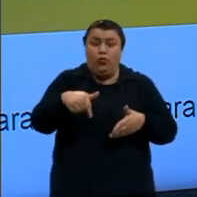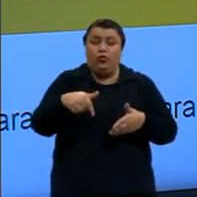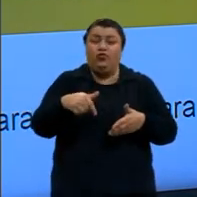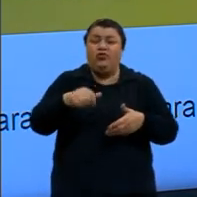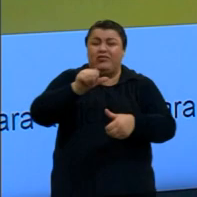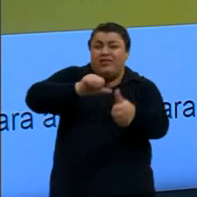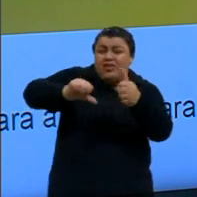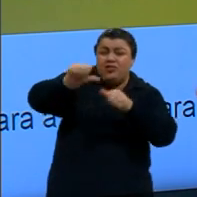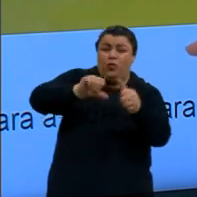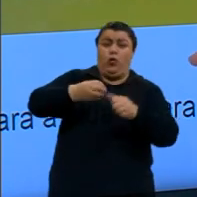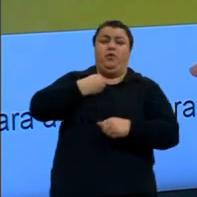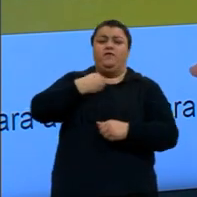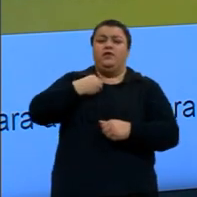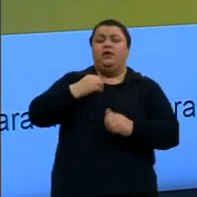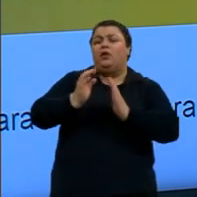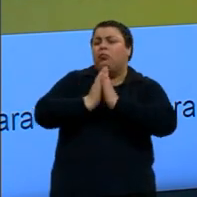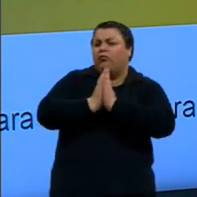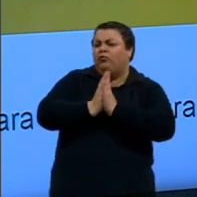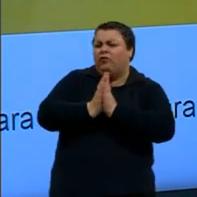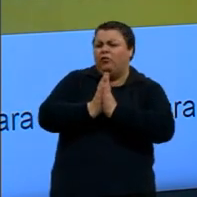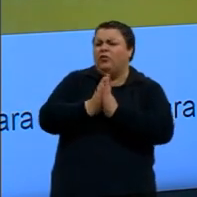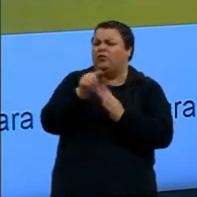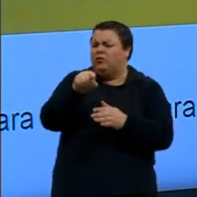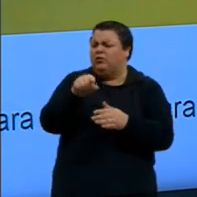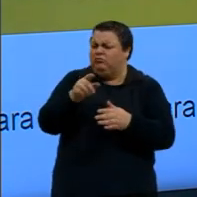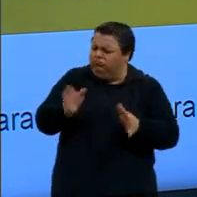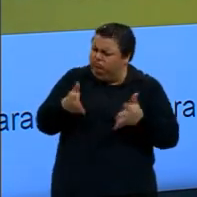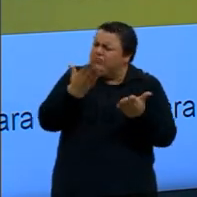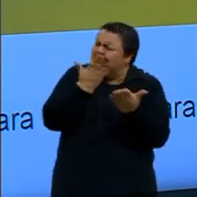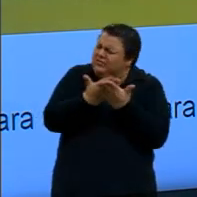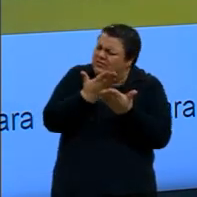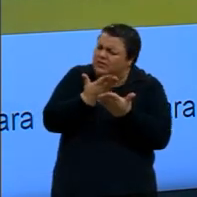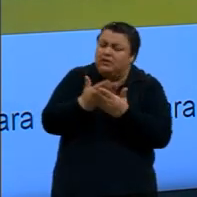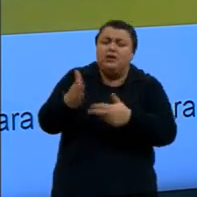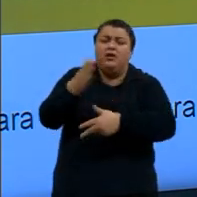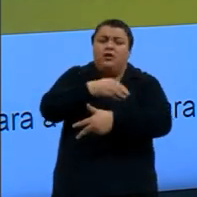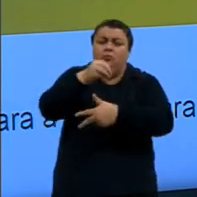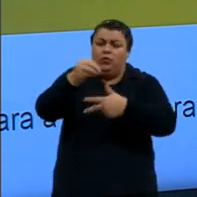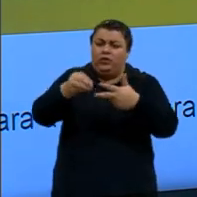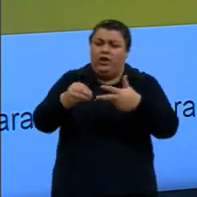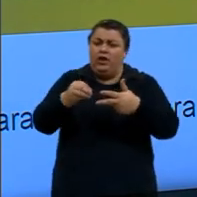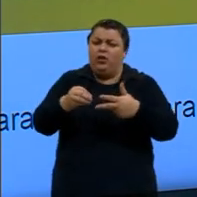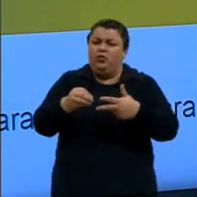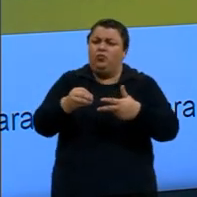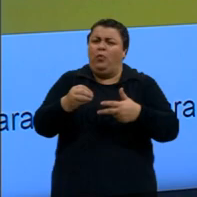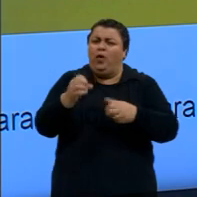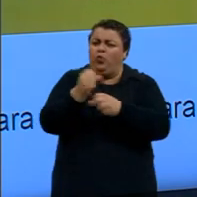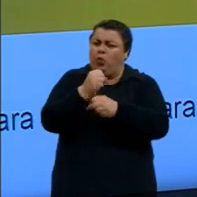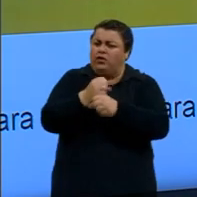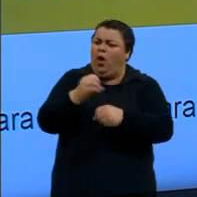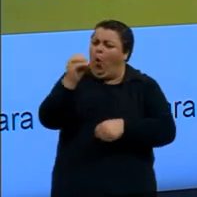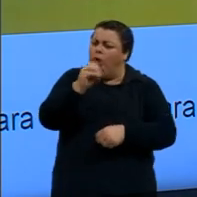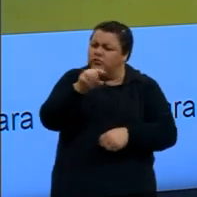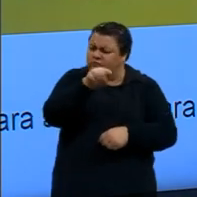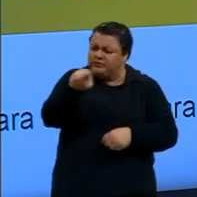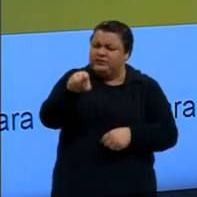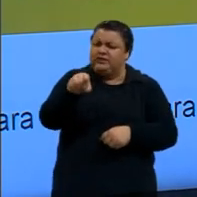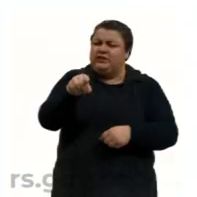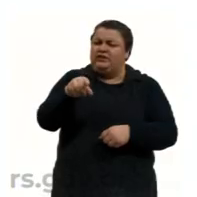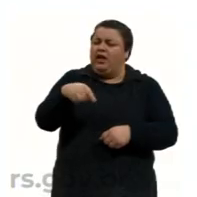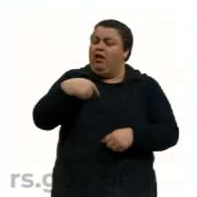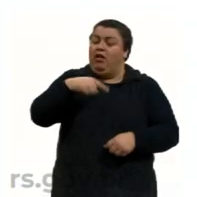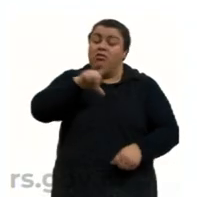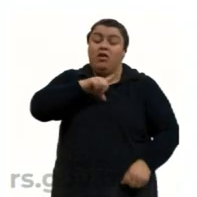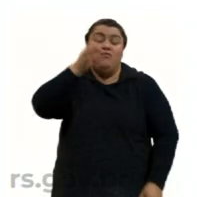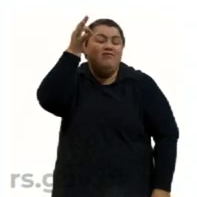muda vida assim então por favor Se dedique a o pré-enem tire uma boa nota no ENEM com certeza a sua vida